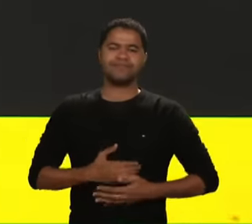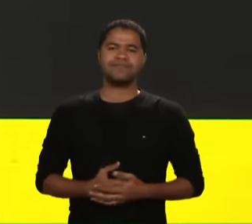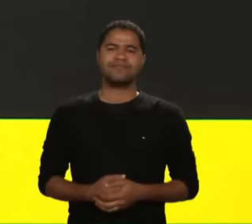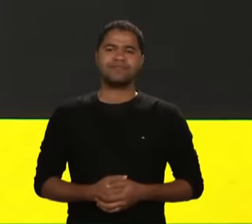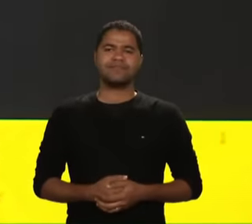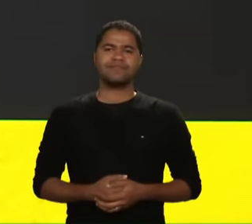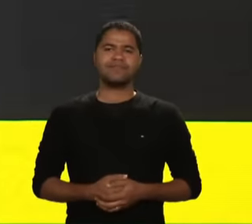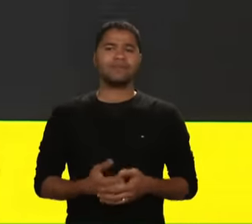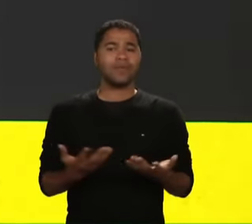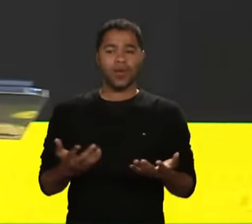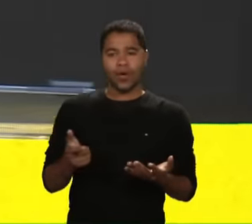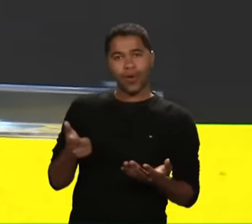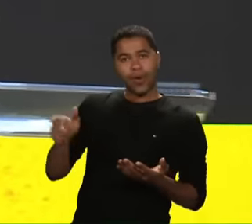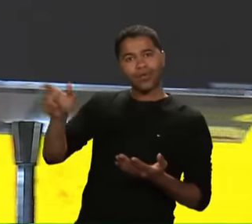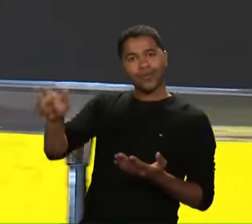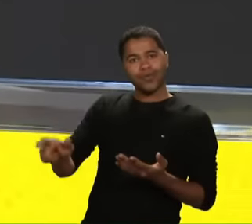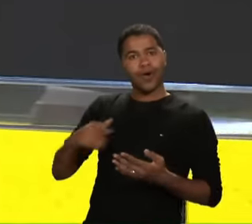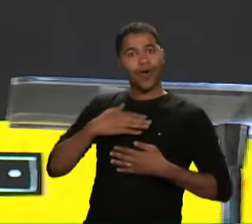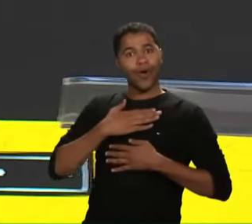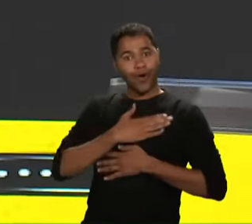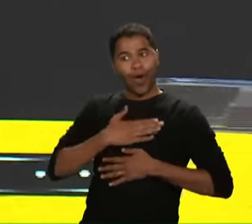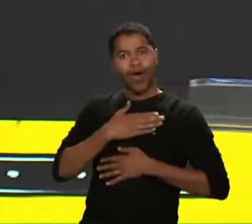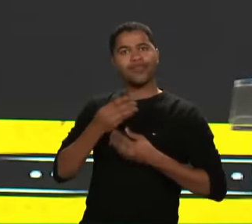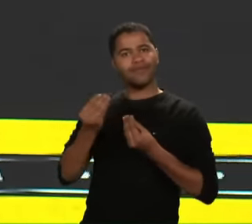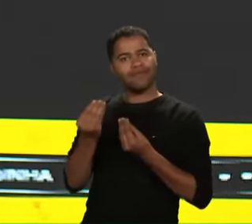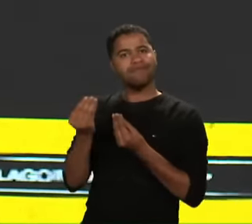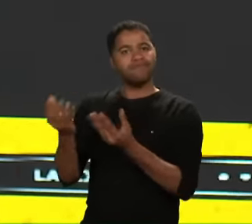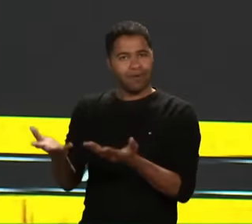Beber é fazer o que o outro gosta.